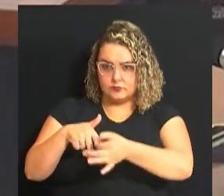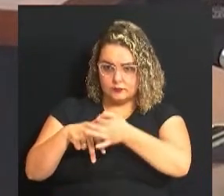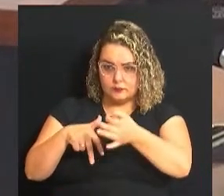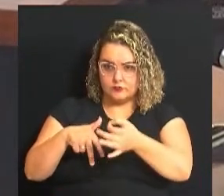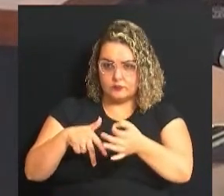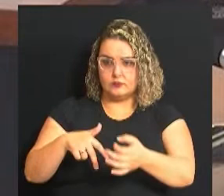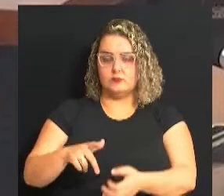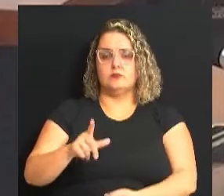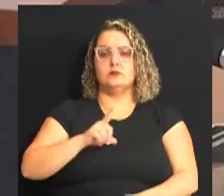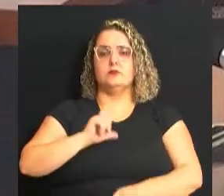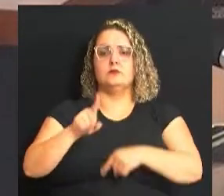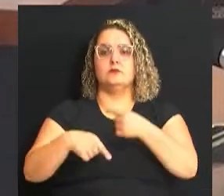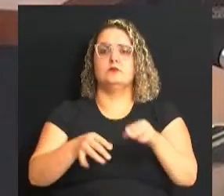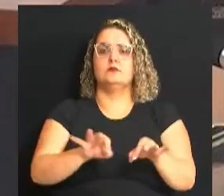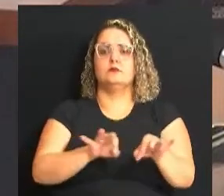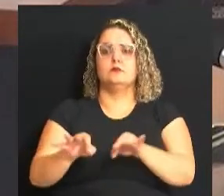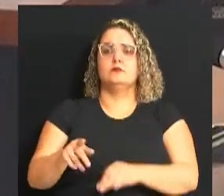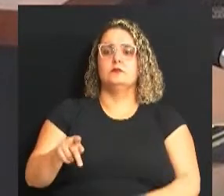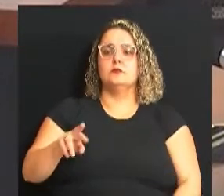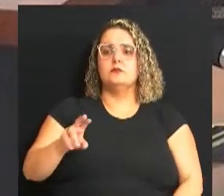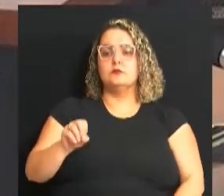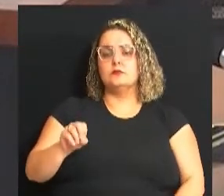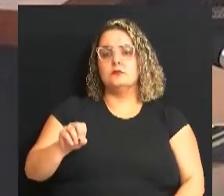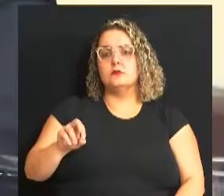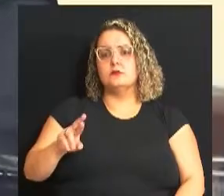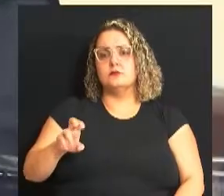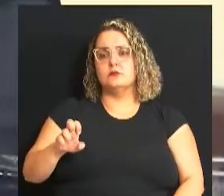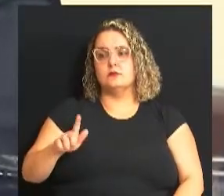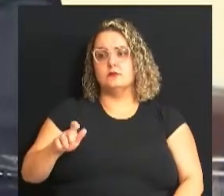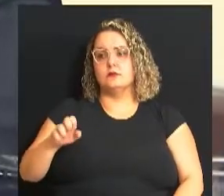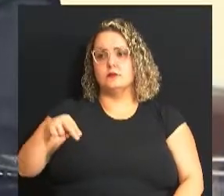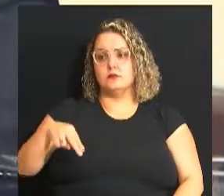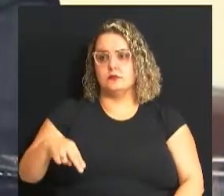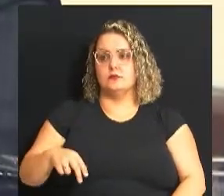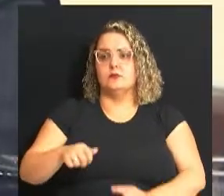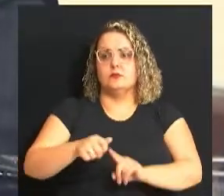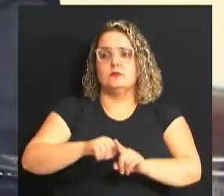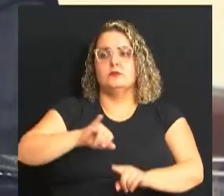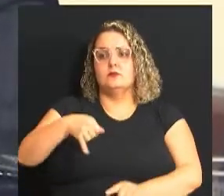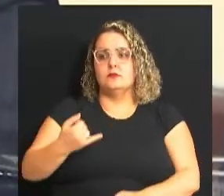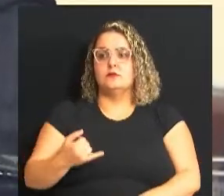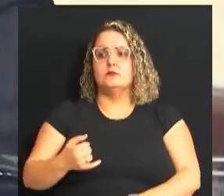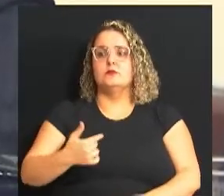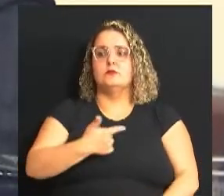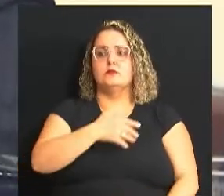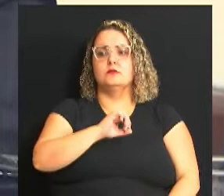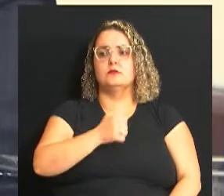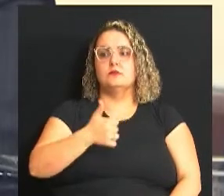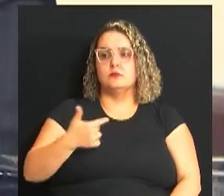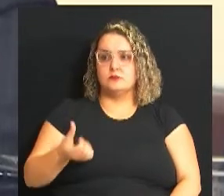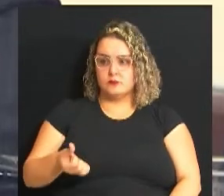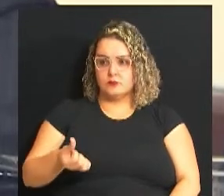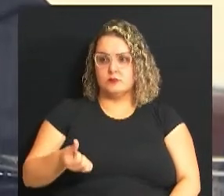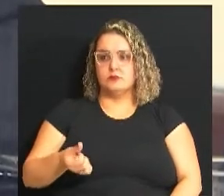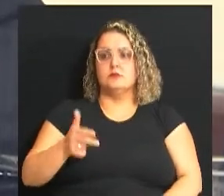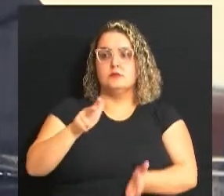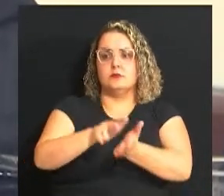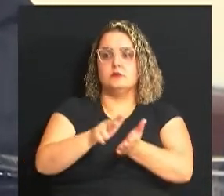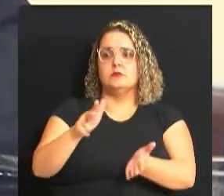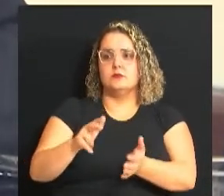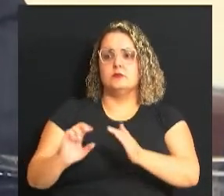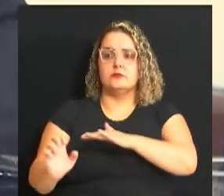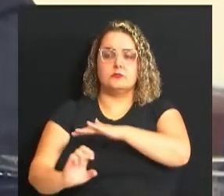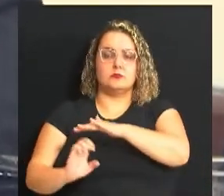Outro programa ProRegem, que foi instituído em janeiro de 2016, que era para regularizar empresas